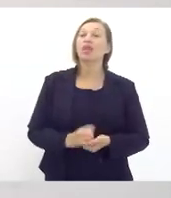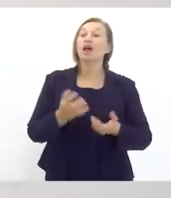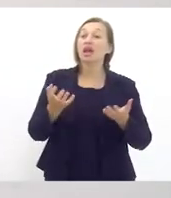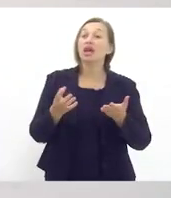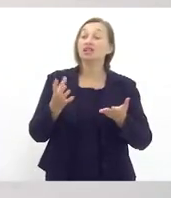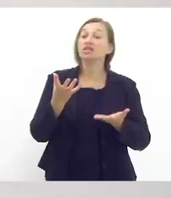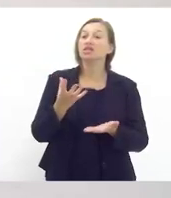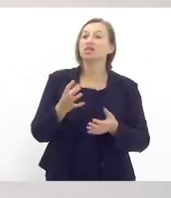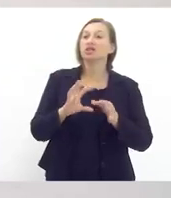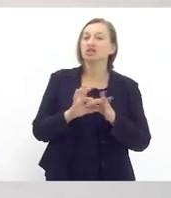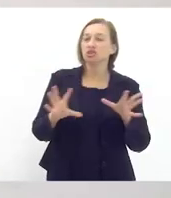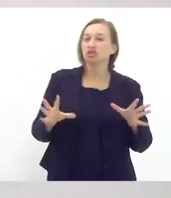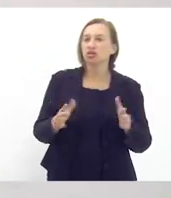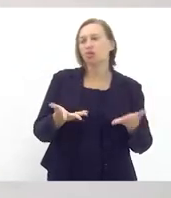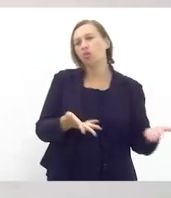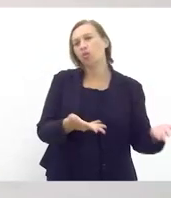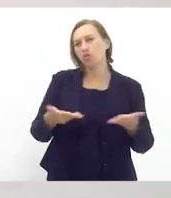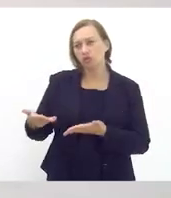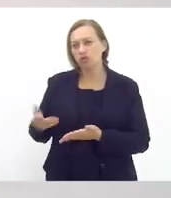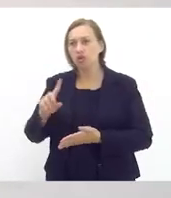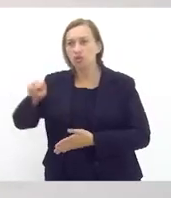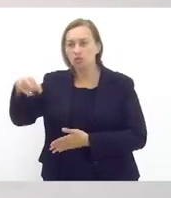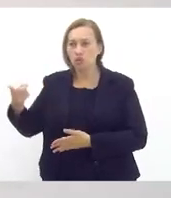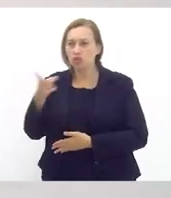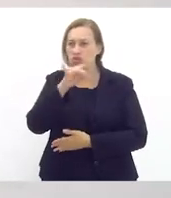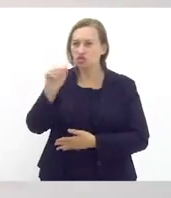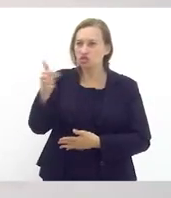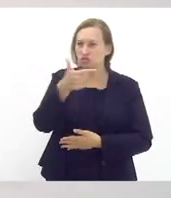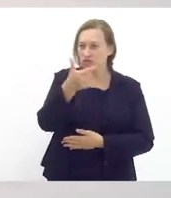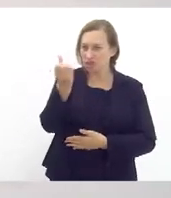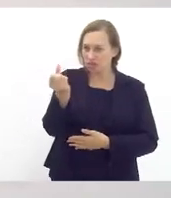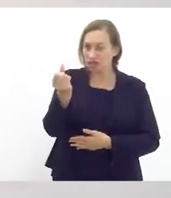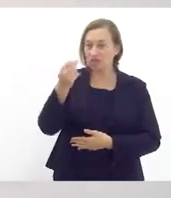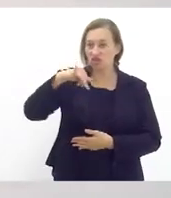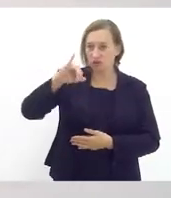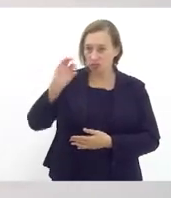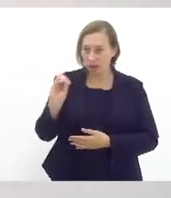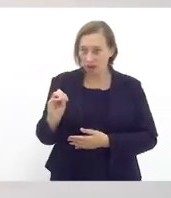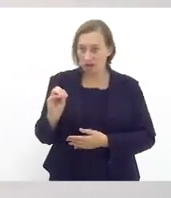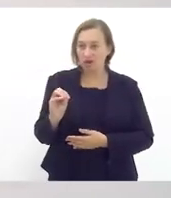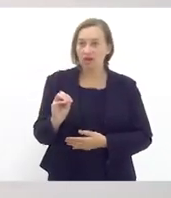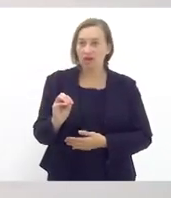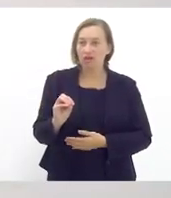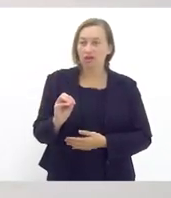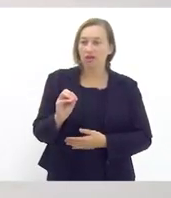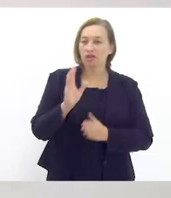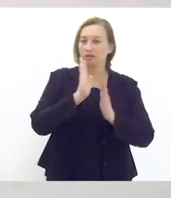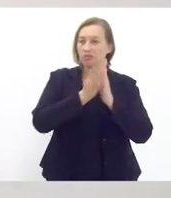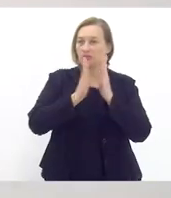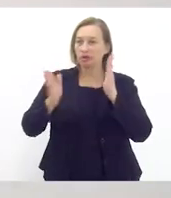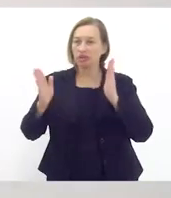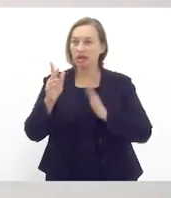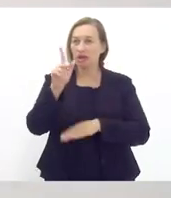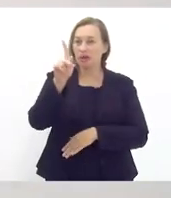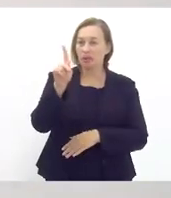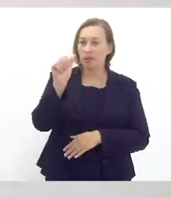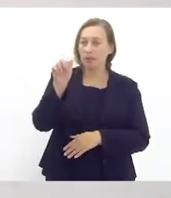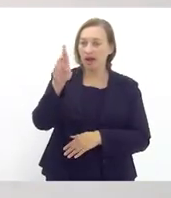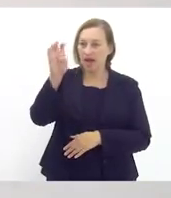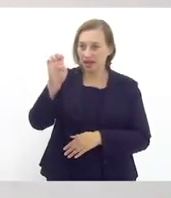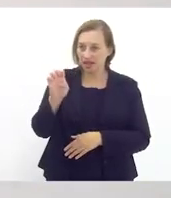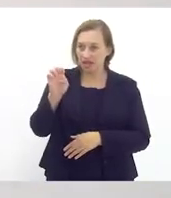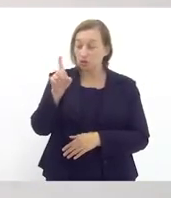deixar aqui um convite o próximo dia 26 de Maio na biblioteca Parque nós vamos